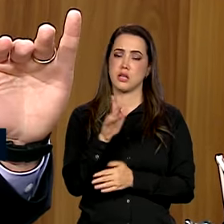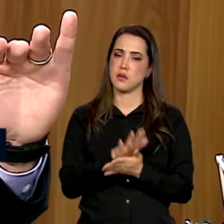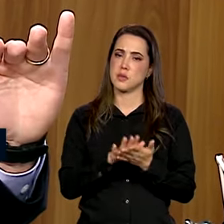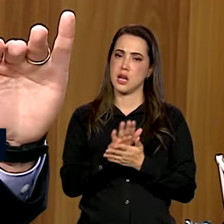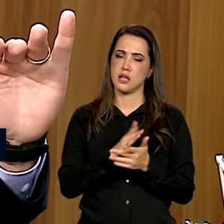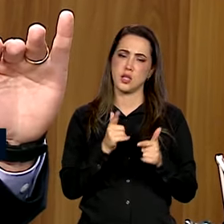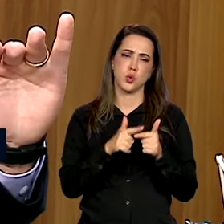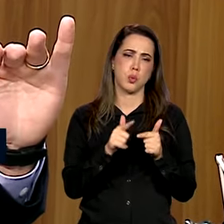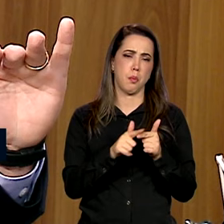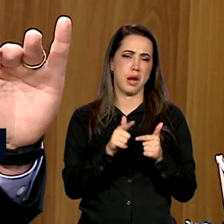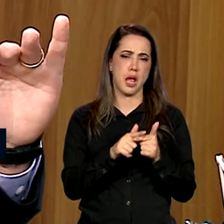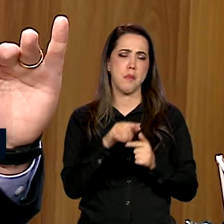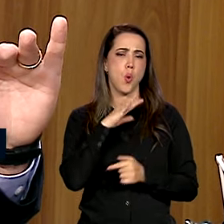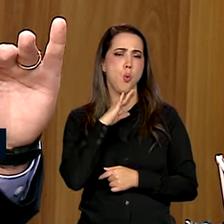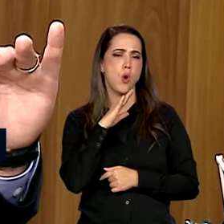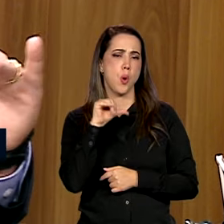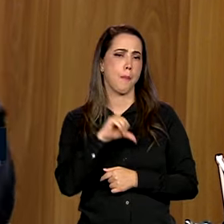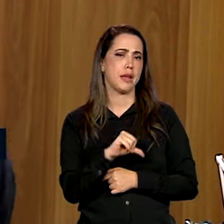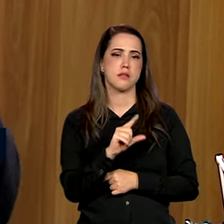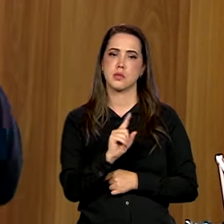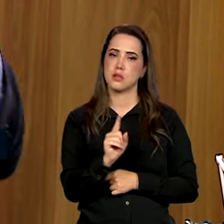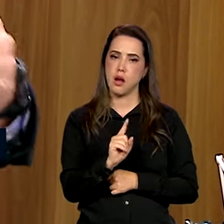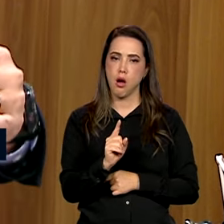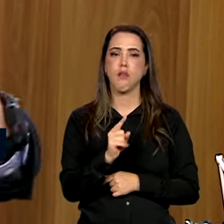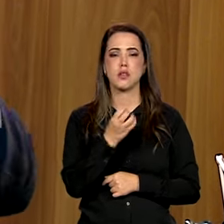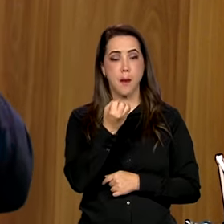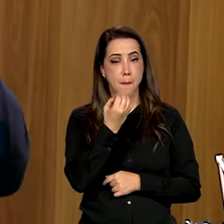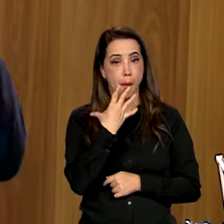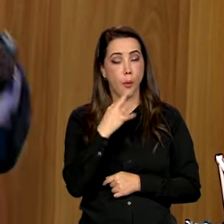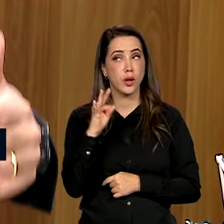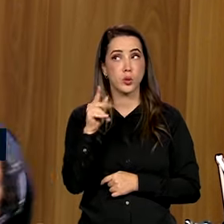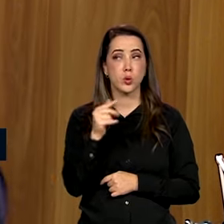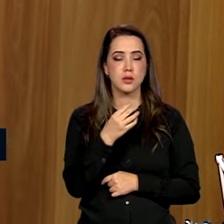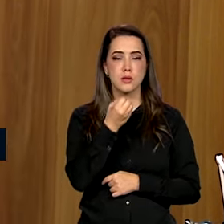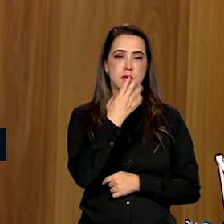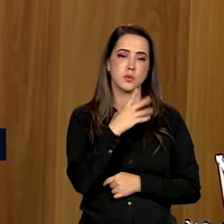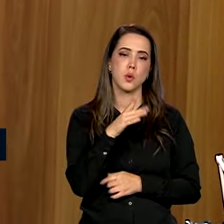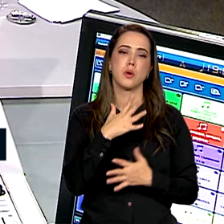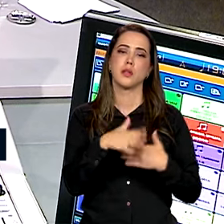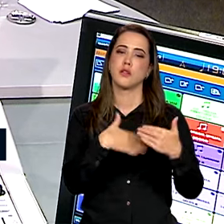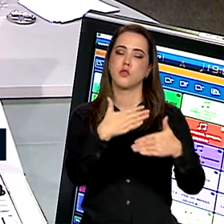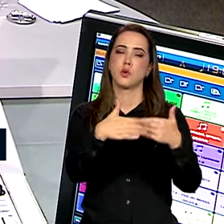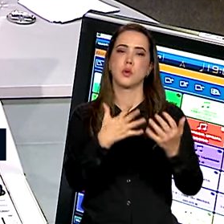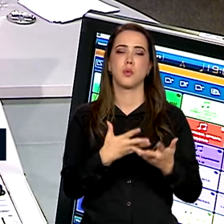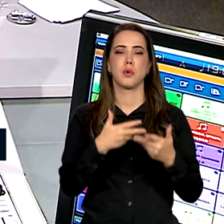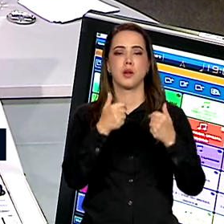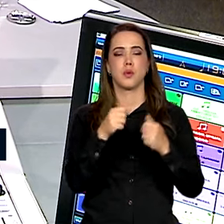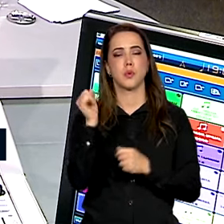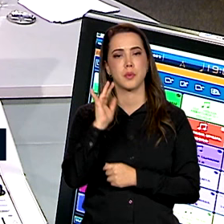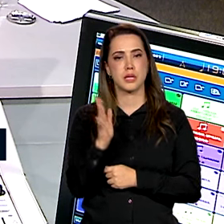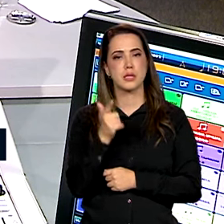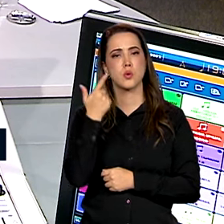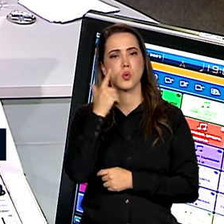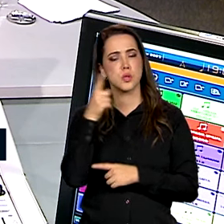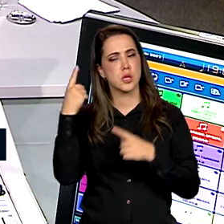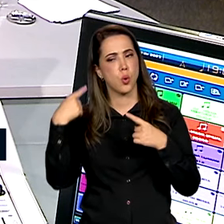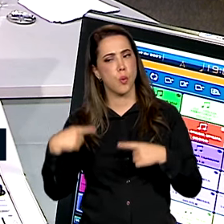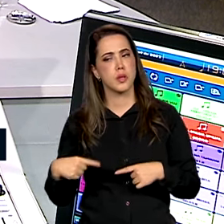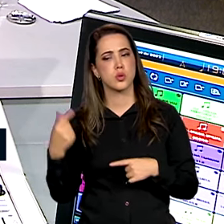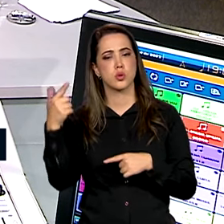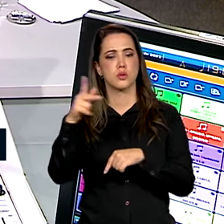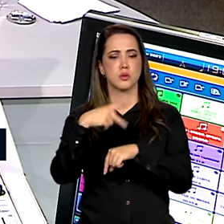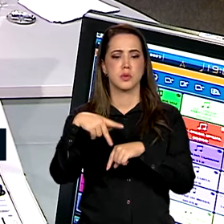rodovias ruins ou péssimas no Brasil e caminhando para avançar a qualidade da infraestrutura para o Brasil ganhar competitividade